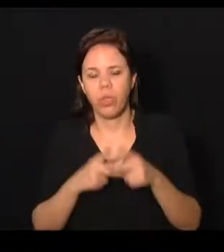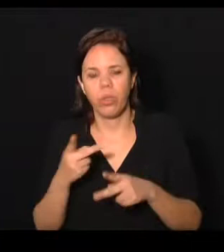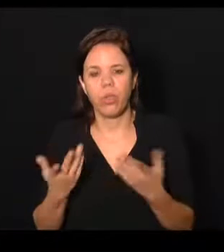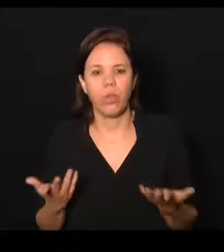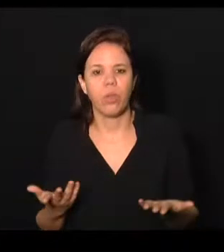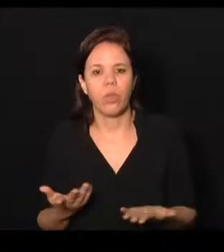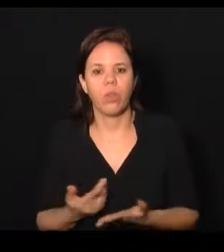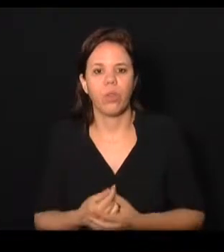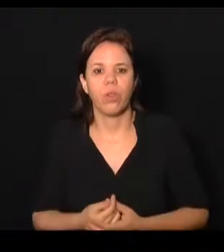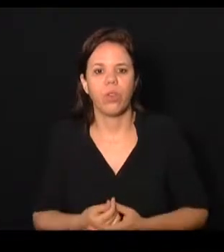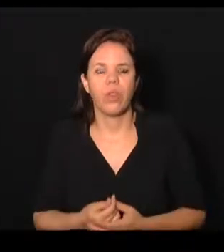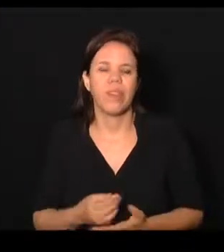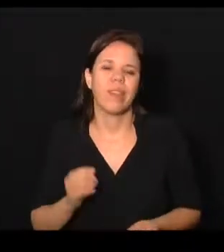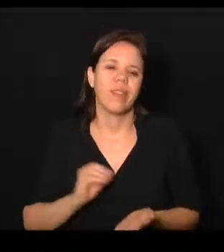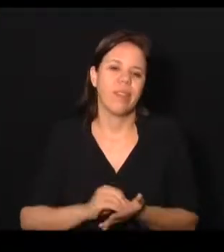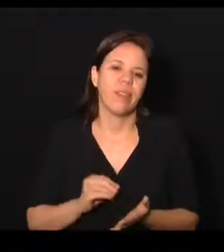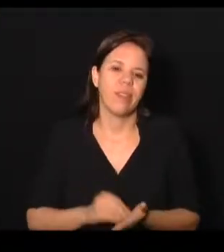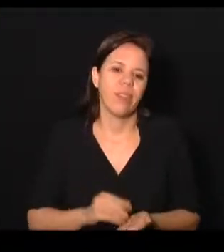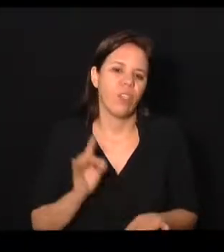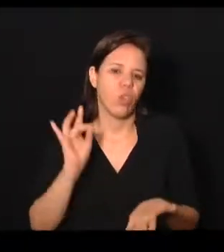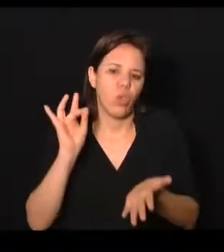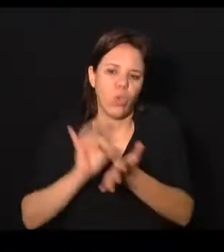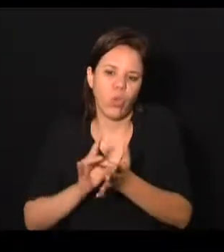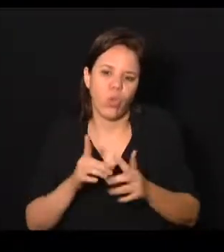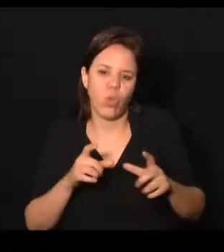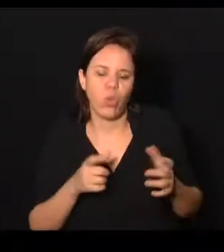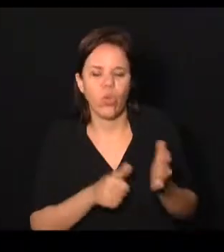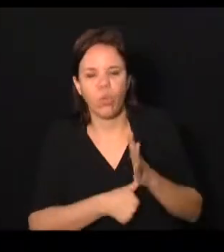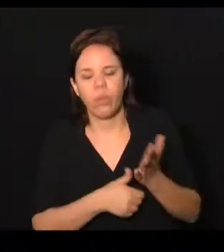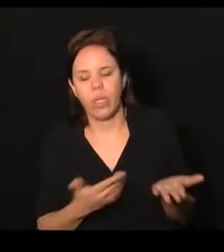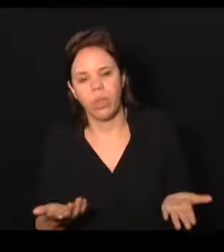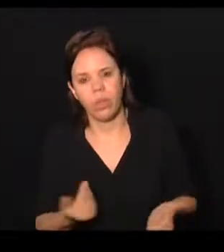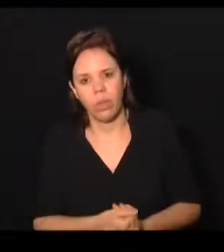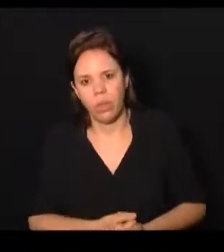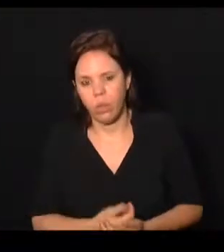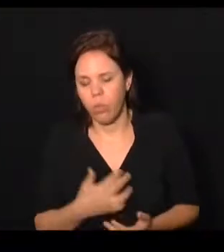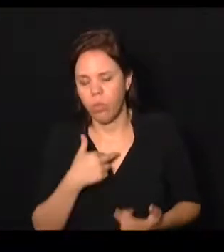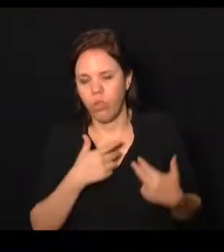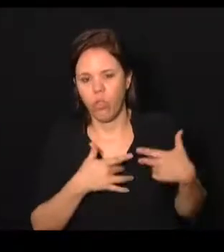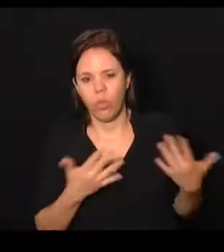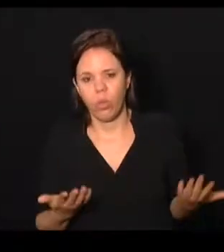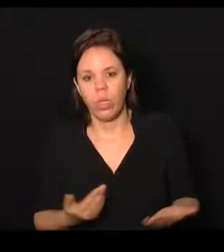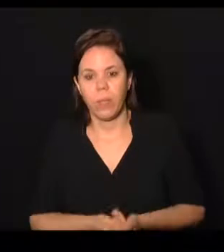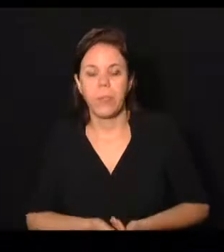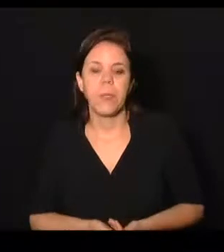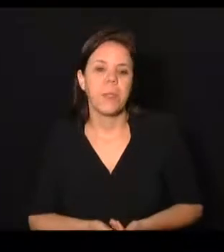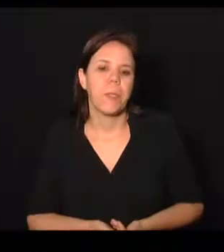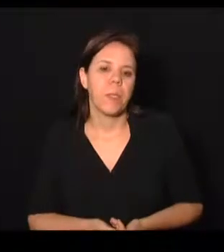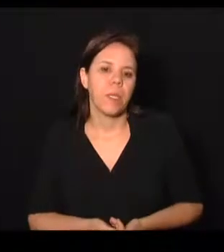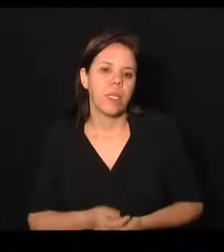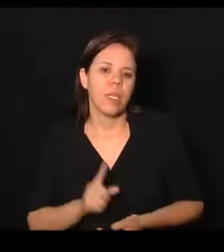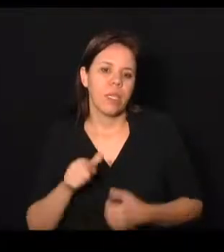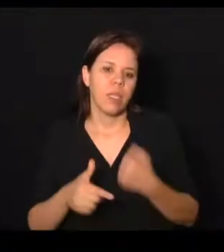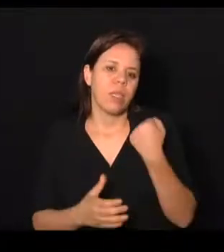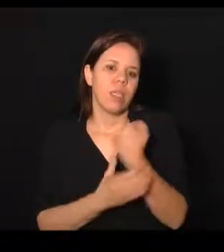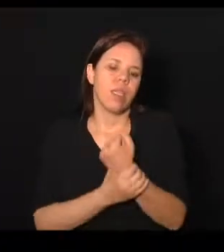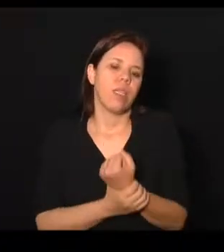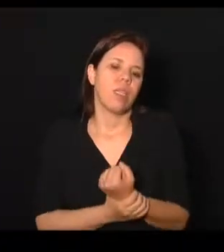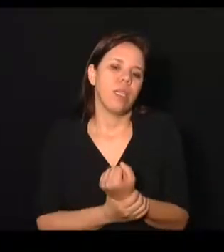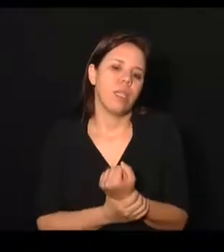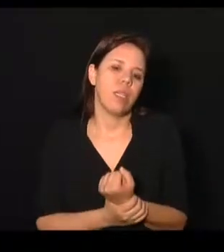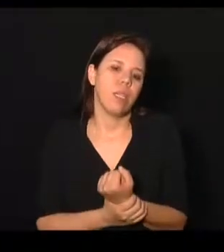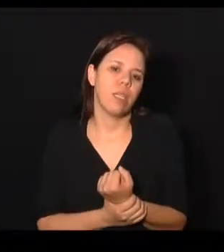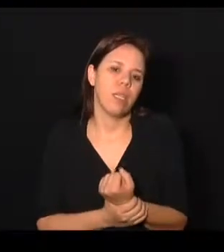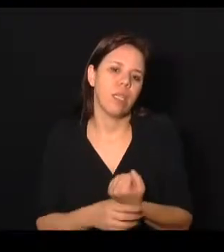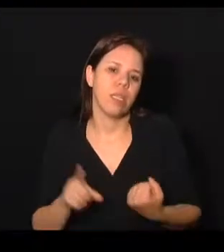com o original, esqueci do original, não pude doar hoje. Né? Então, bom, e aí chamava segurança. Não, nisso